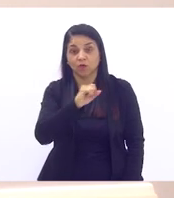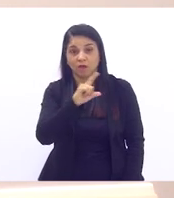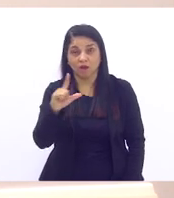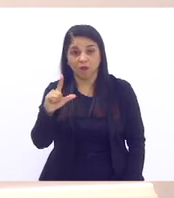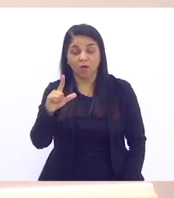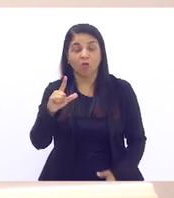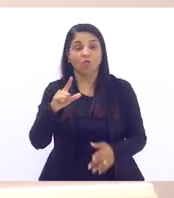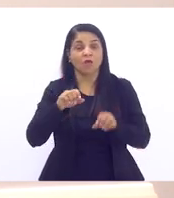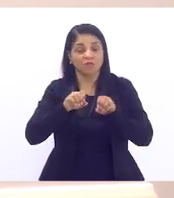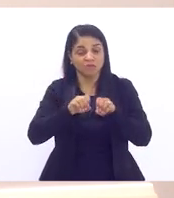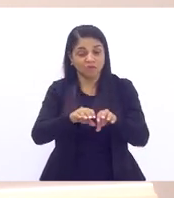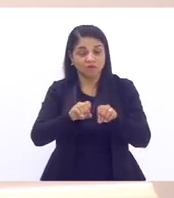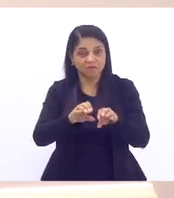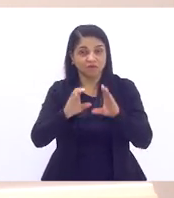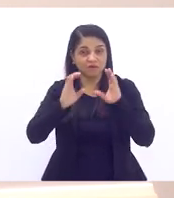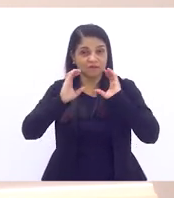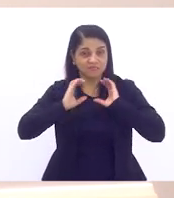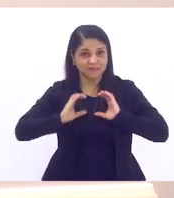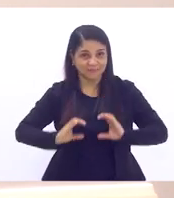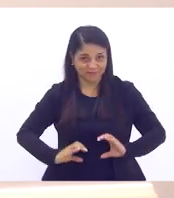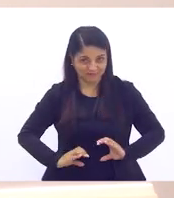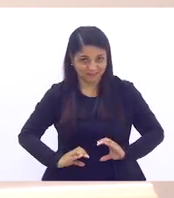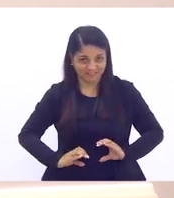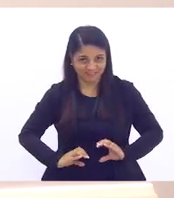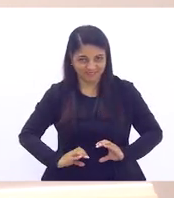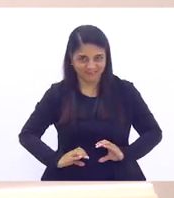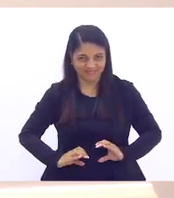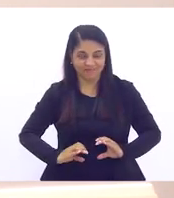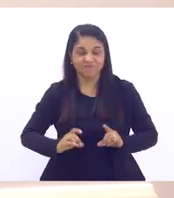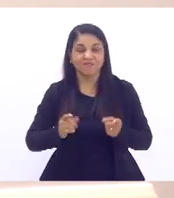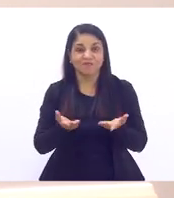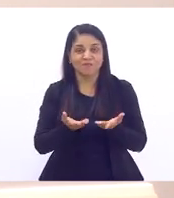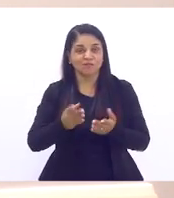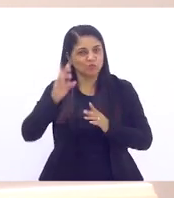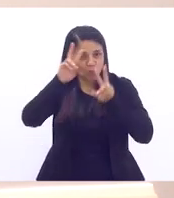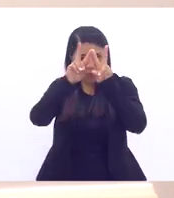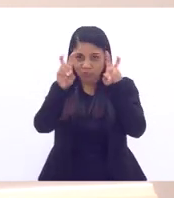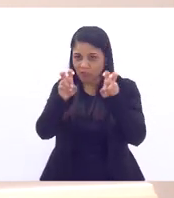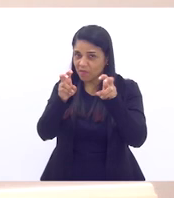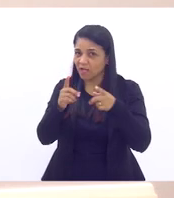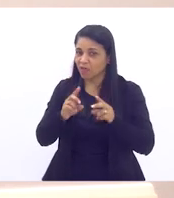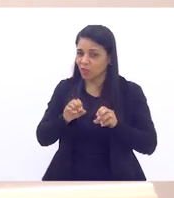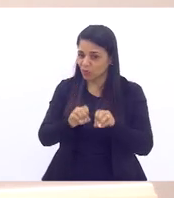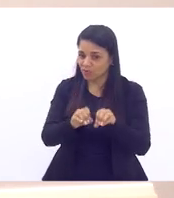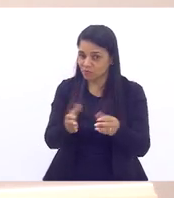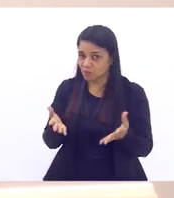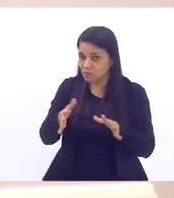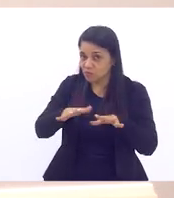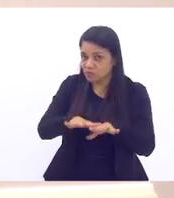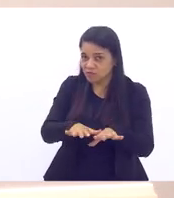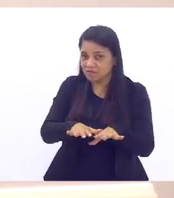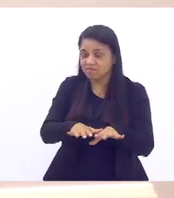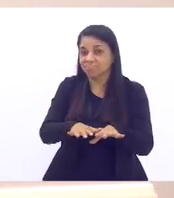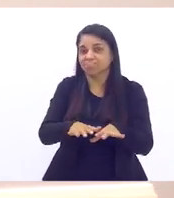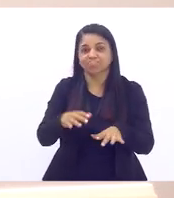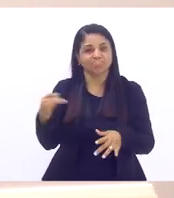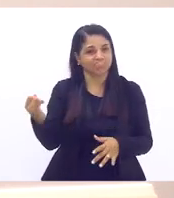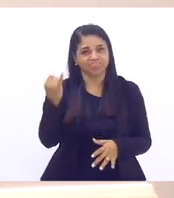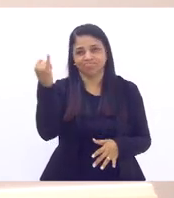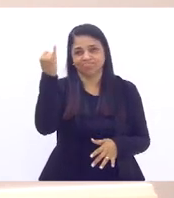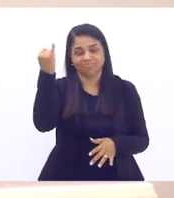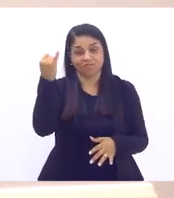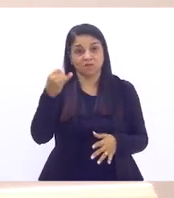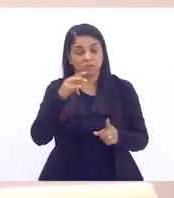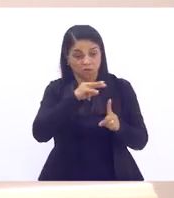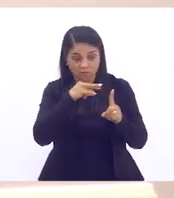cidadania então o tema da educação inclusiva hoje ela tente é de suma importância e já que estamos dando visibilidade